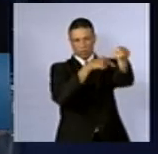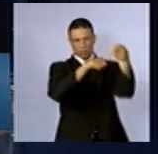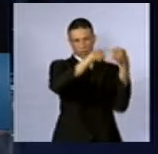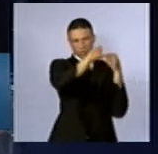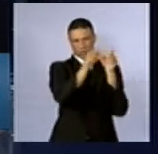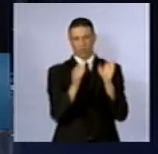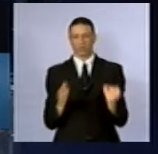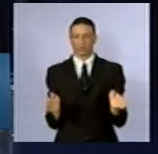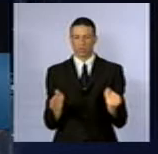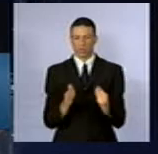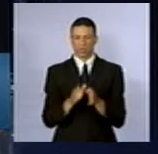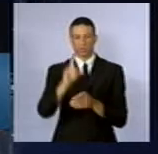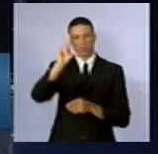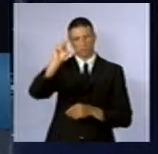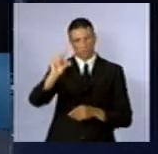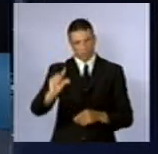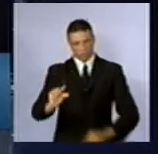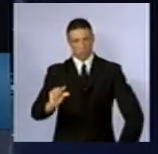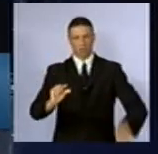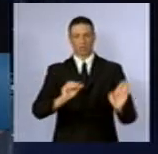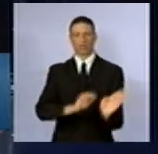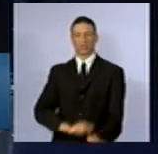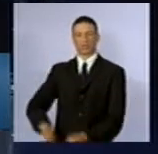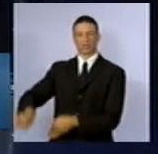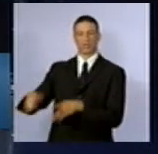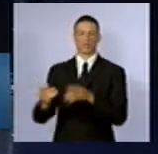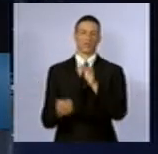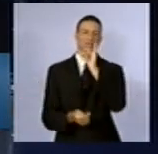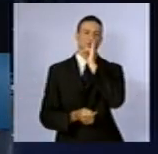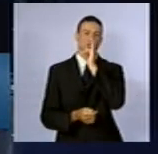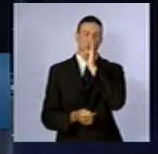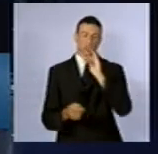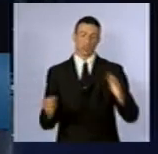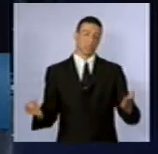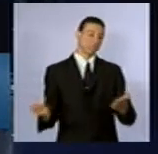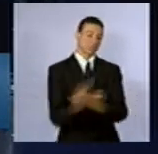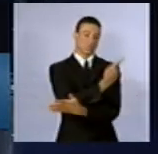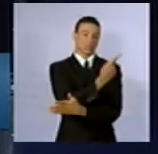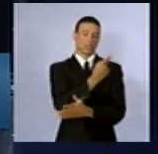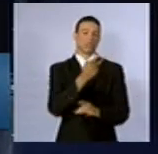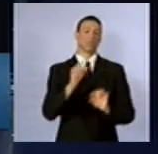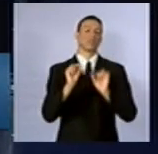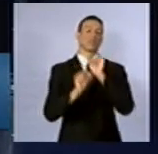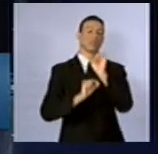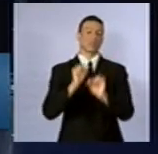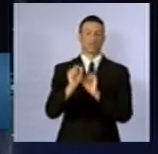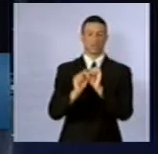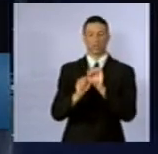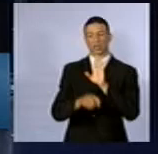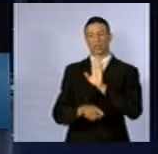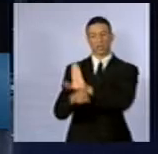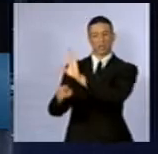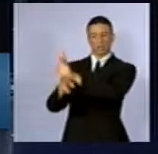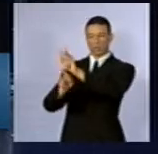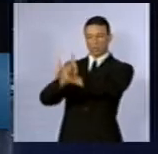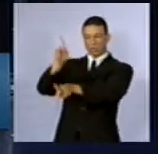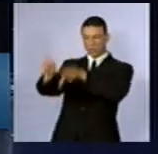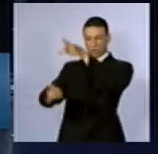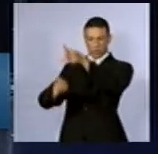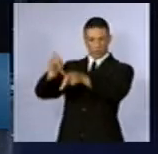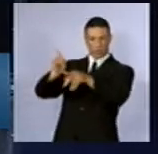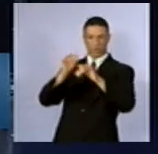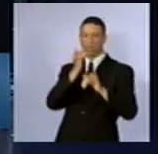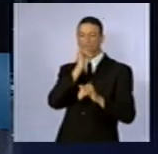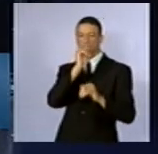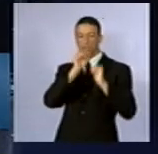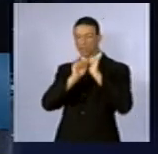faixa. Essa situação, na realidade, ela vai causar a necessidade da redução do atendimento à população, porque a